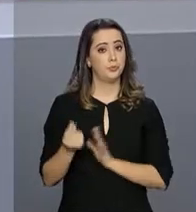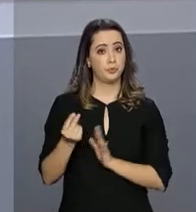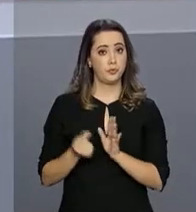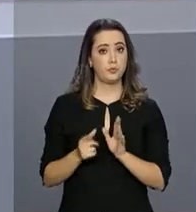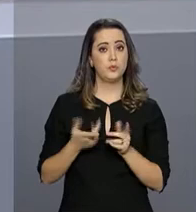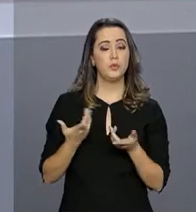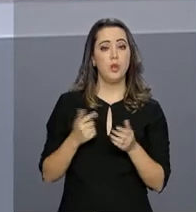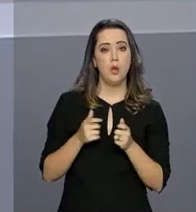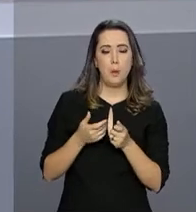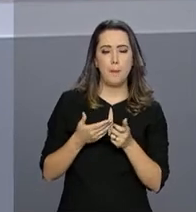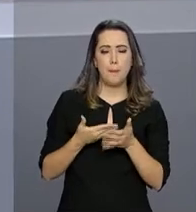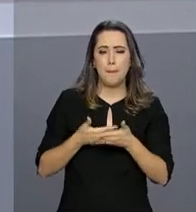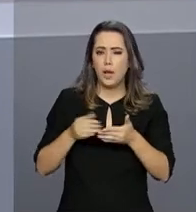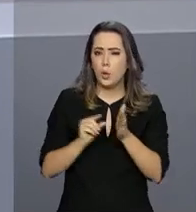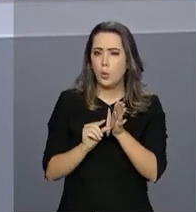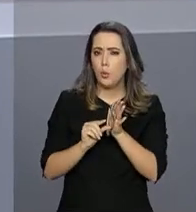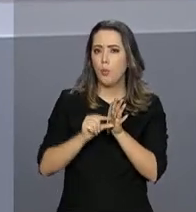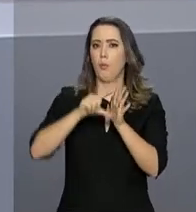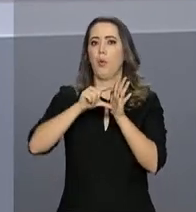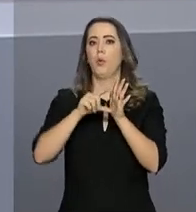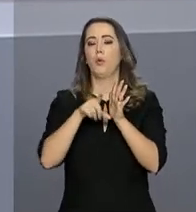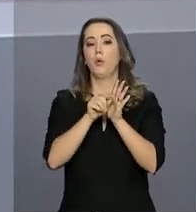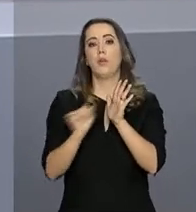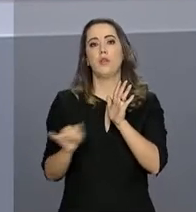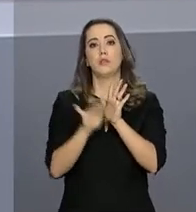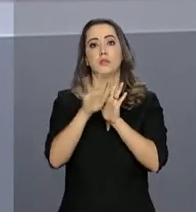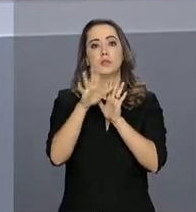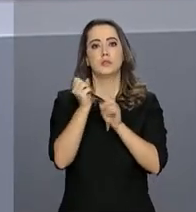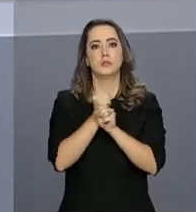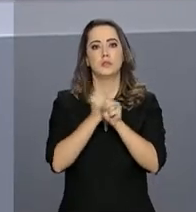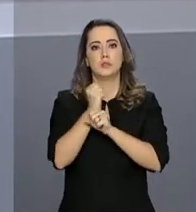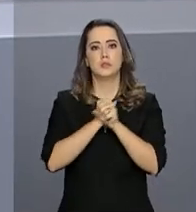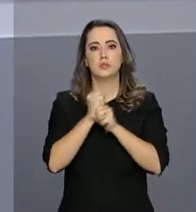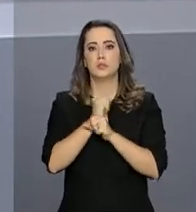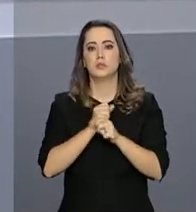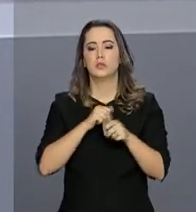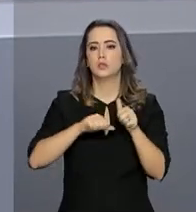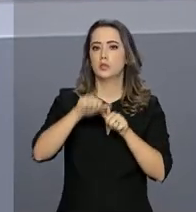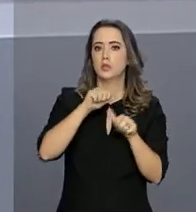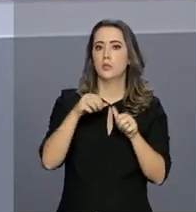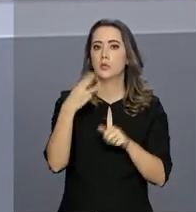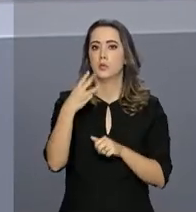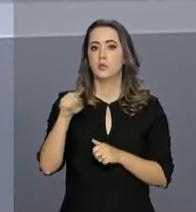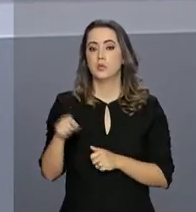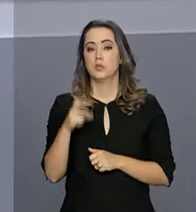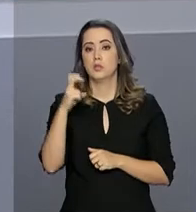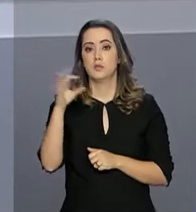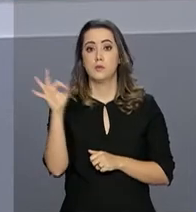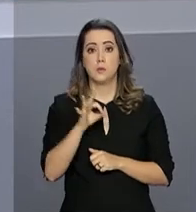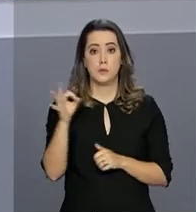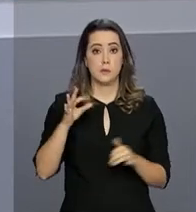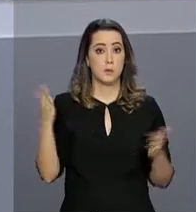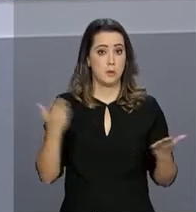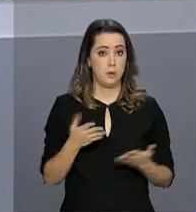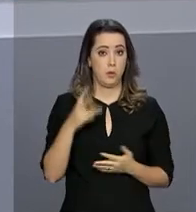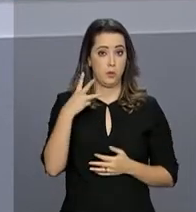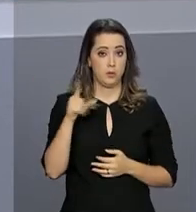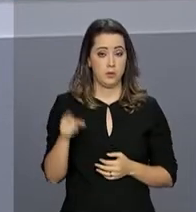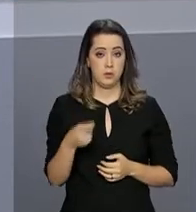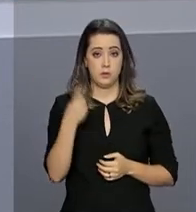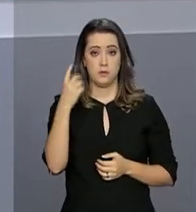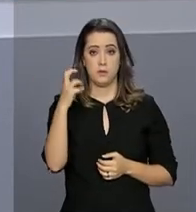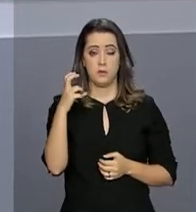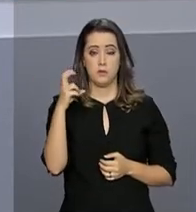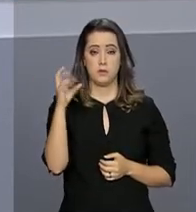financeiro fez um pequeno ajuste na estimativa de inflação deste ano que passou para 13 6 por cento os números estão no boletim